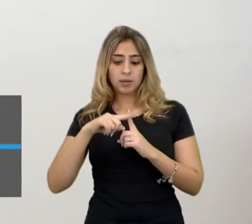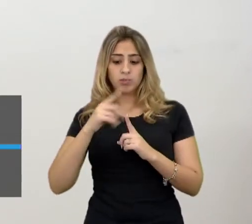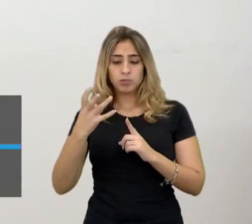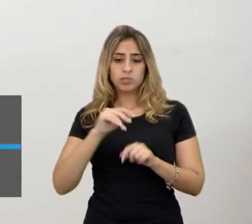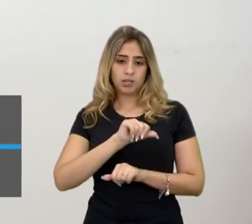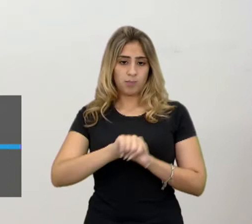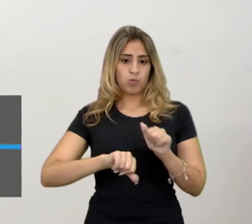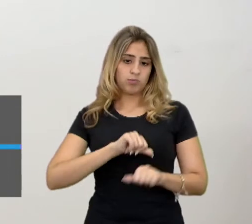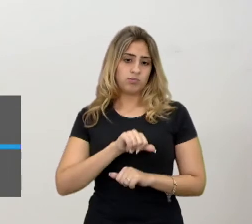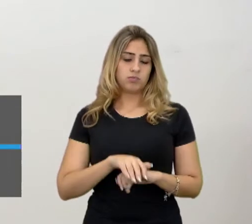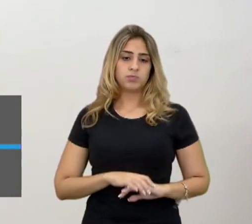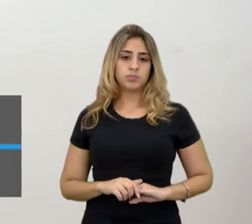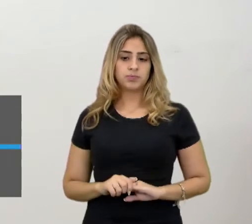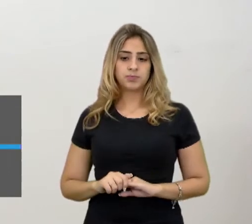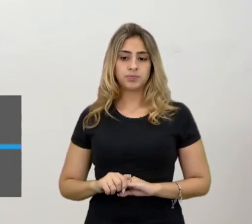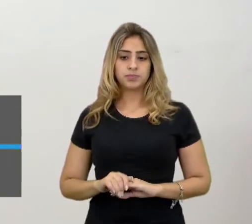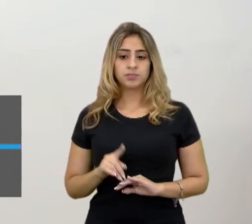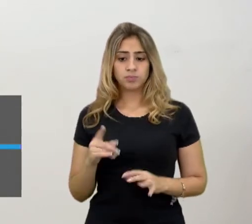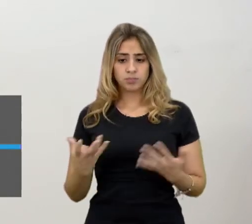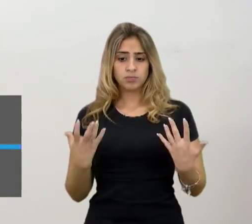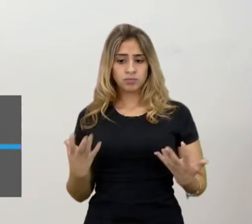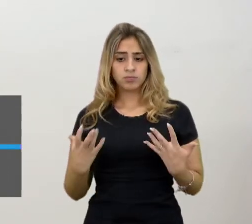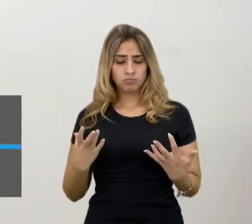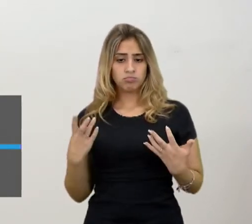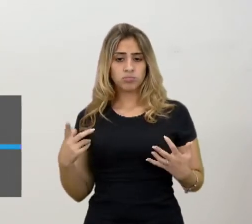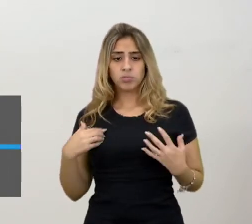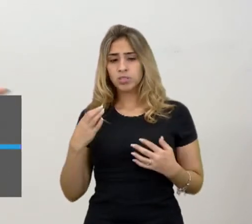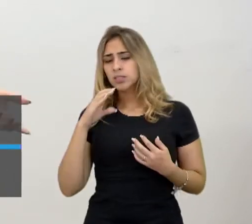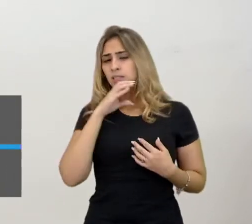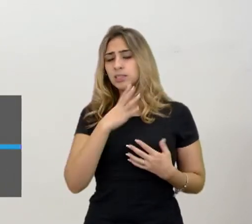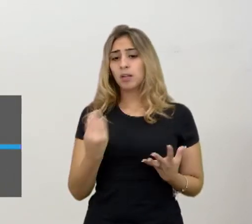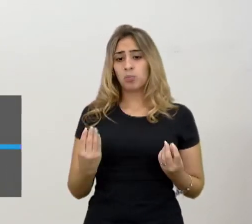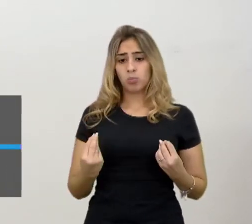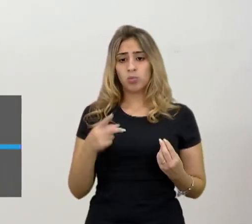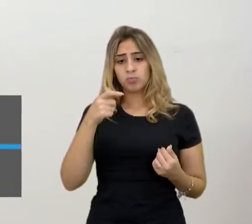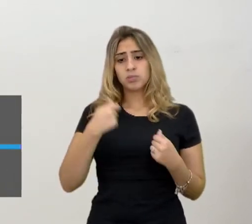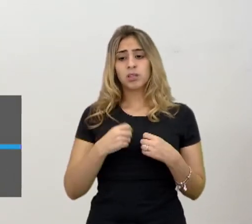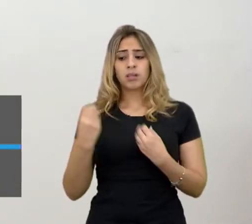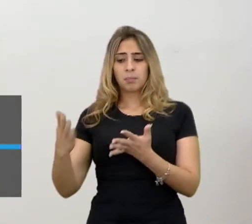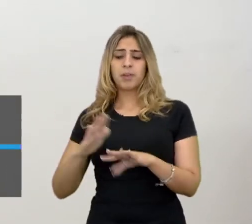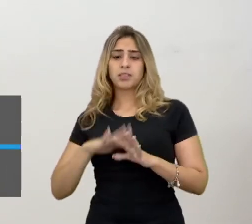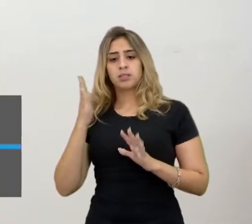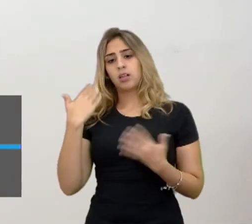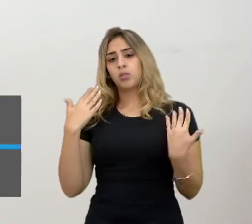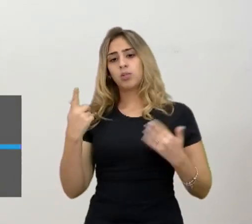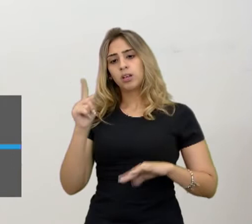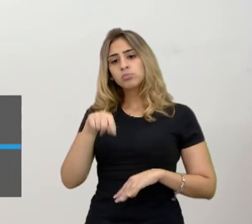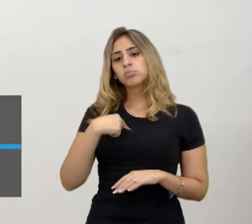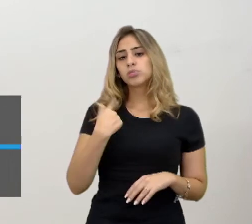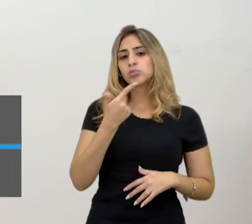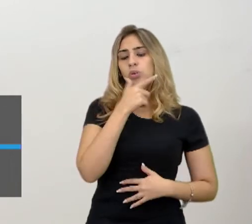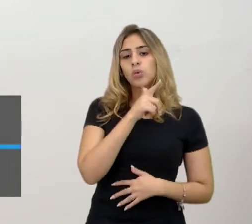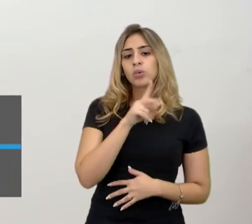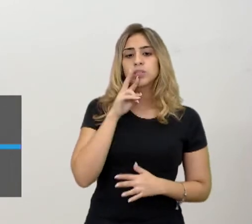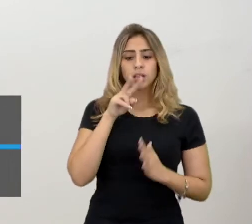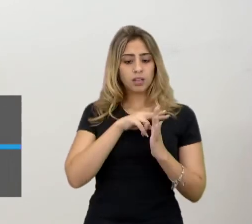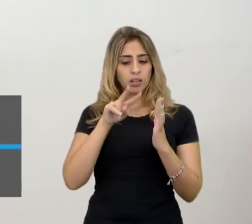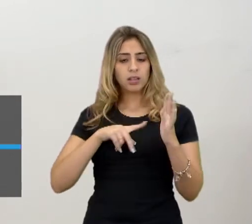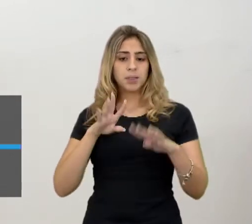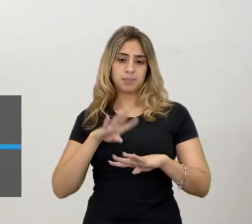varie. Se você quer que esquente muito, tem que dar mais calor, né? É isso que a gente consegue ler